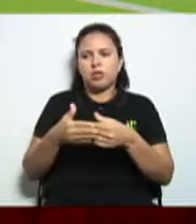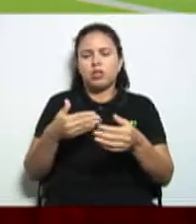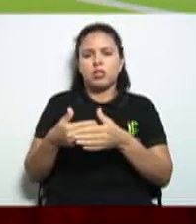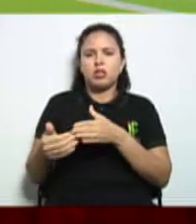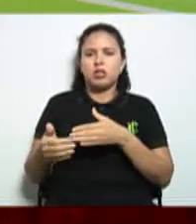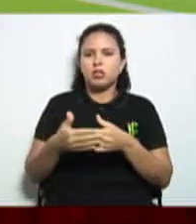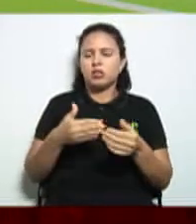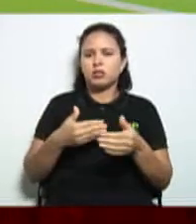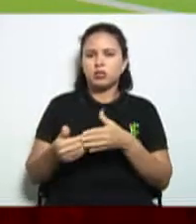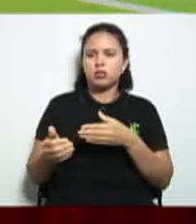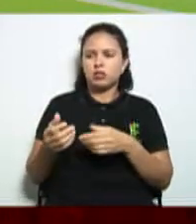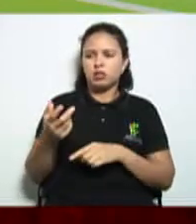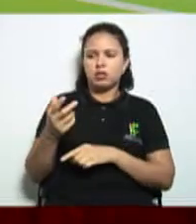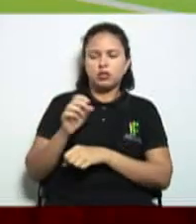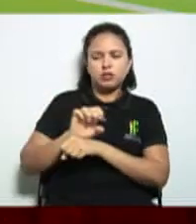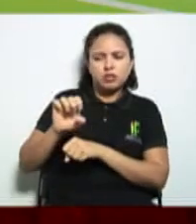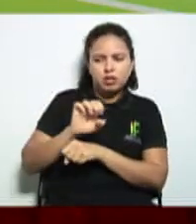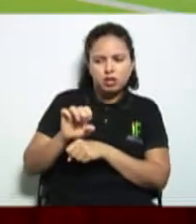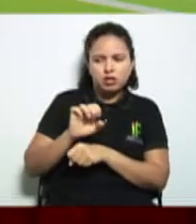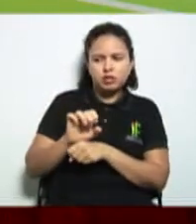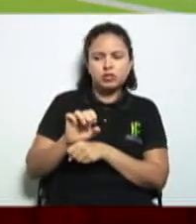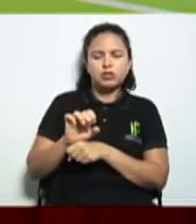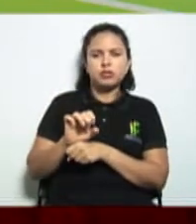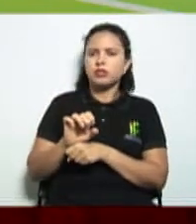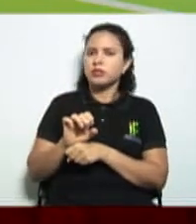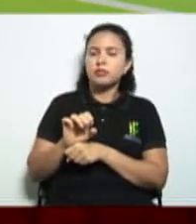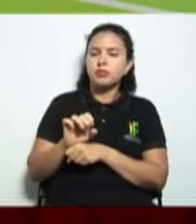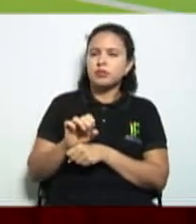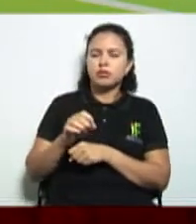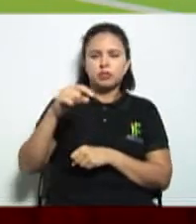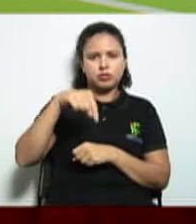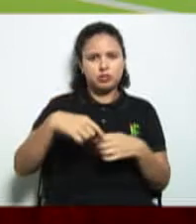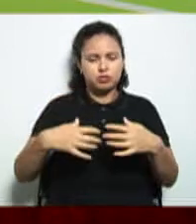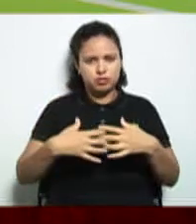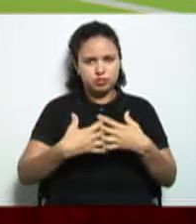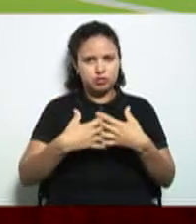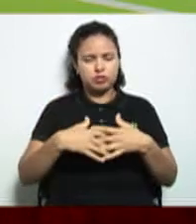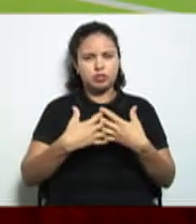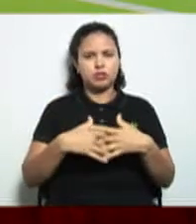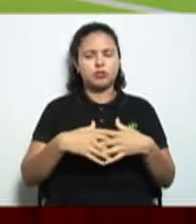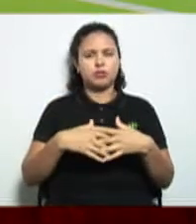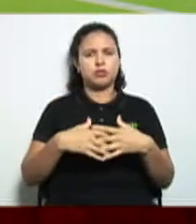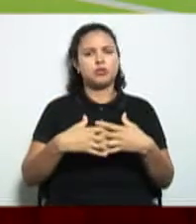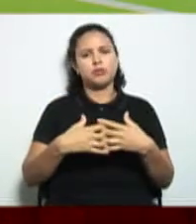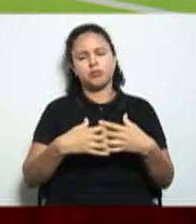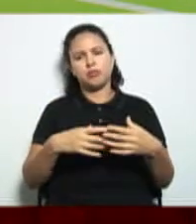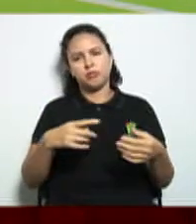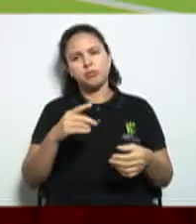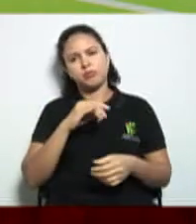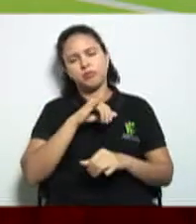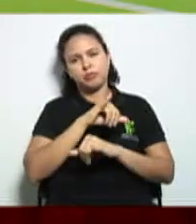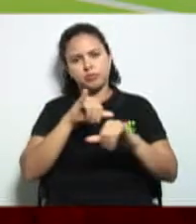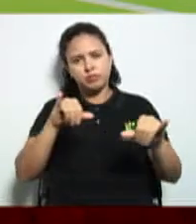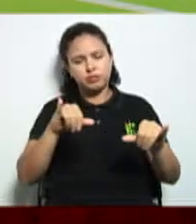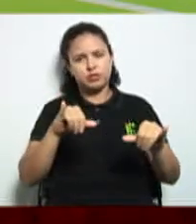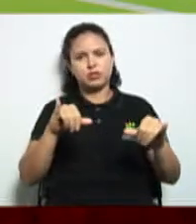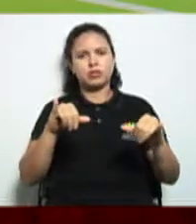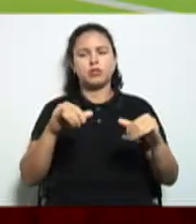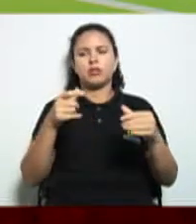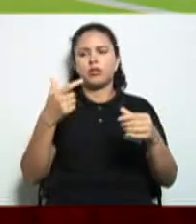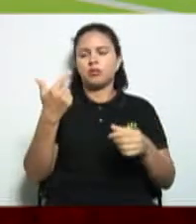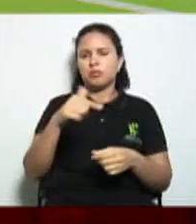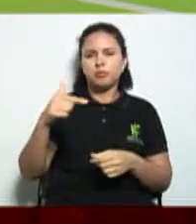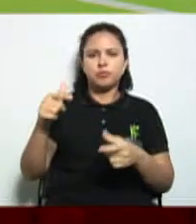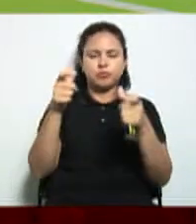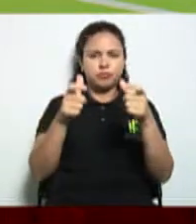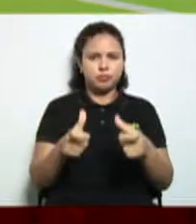então eu vou fazer o TCC. Não, o Instituto tem que fazer essa confirmação de que não há um espaço para você